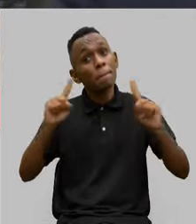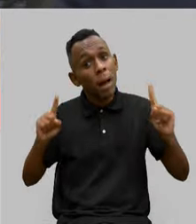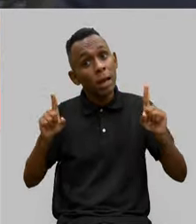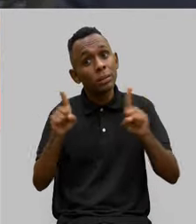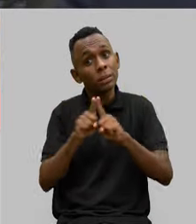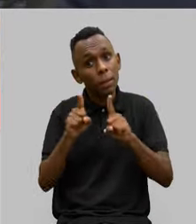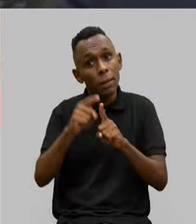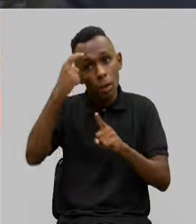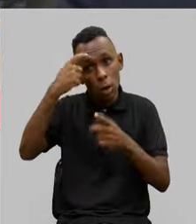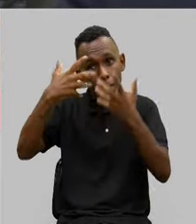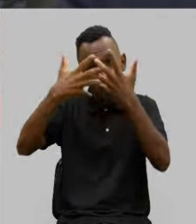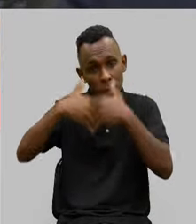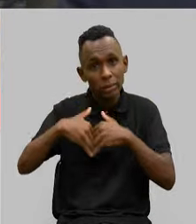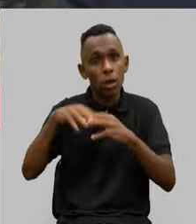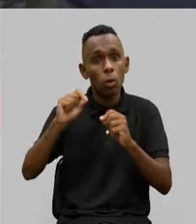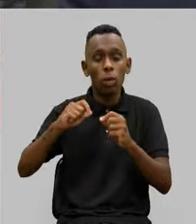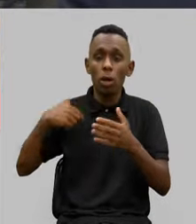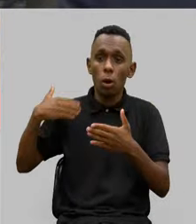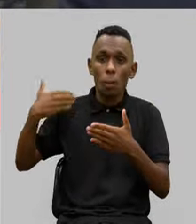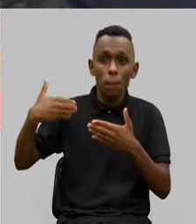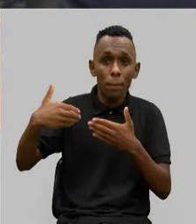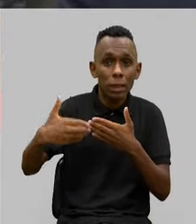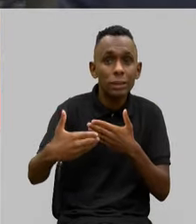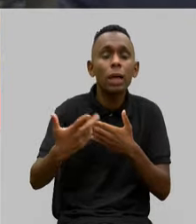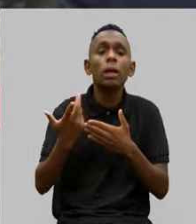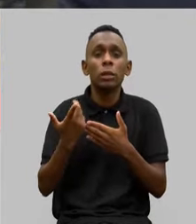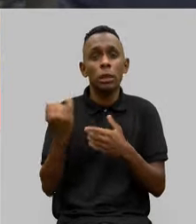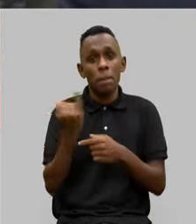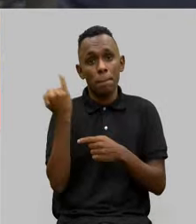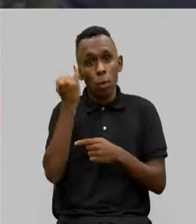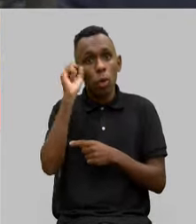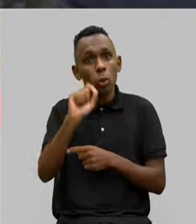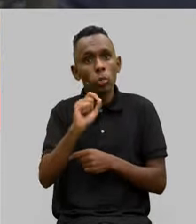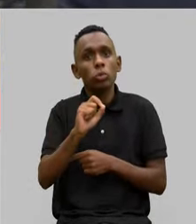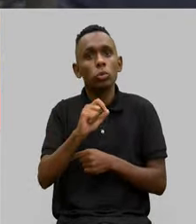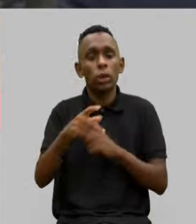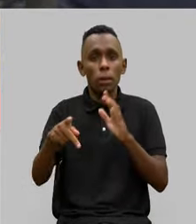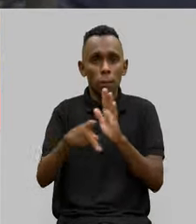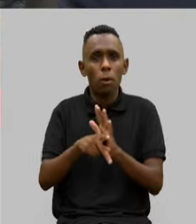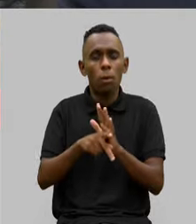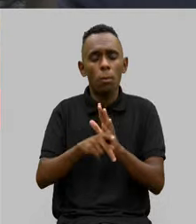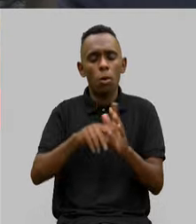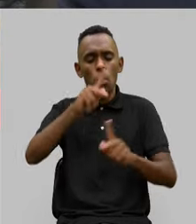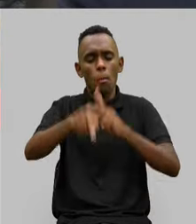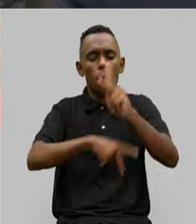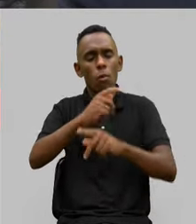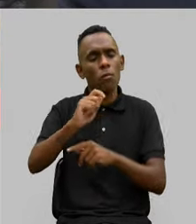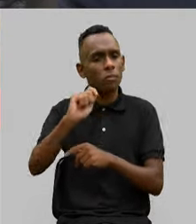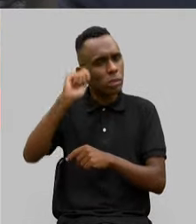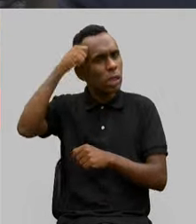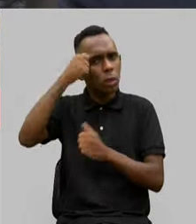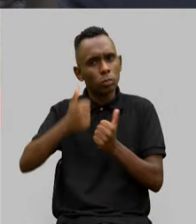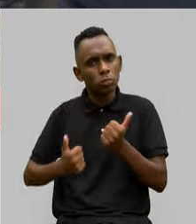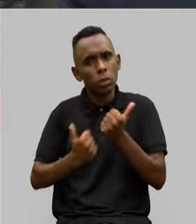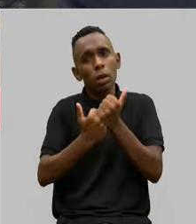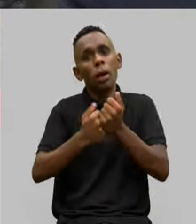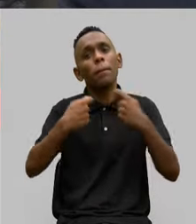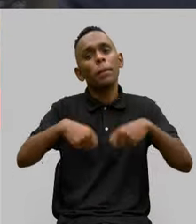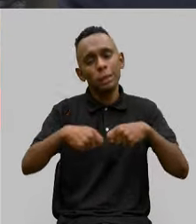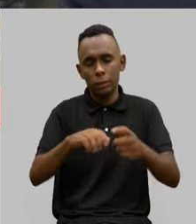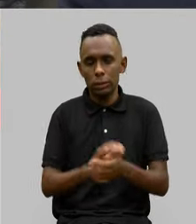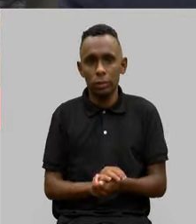pensar num processo que para mim é muito caro de reparação do povo negro que hoje